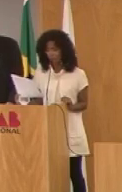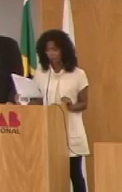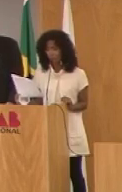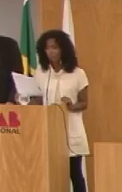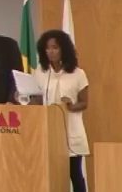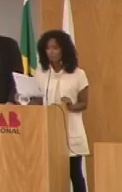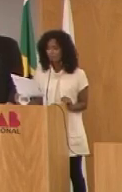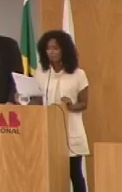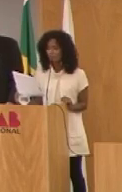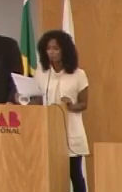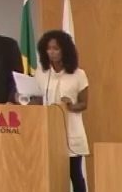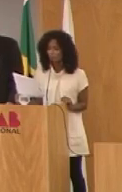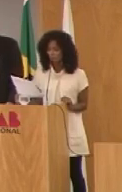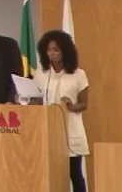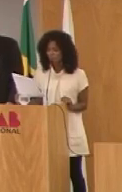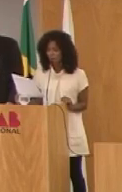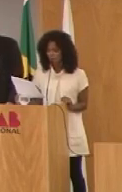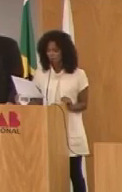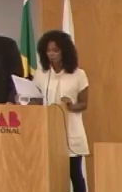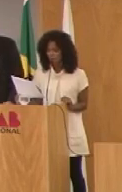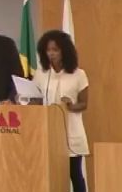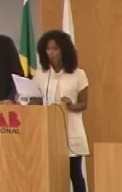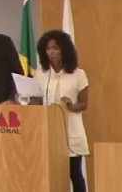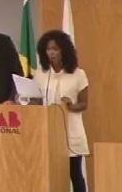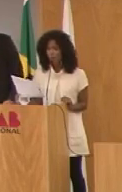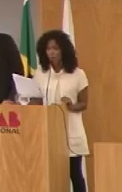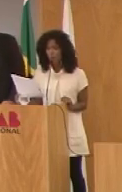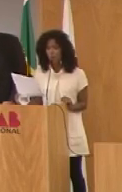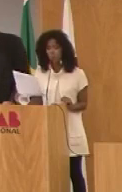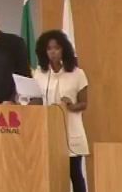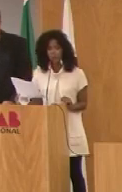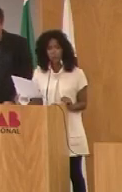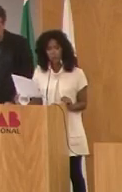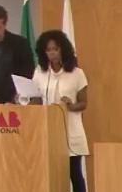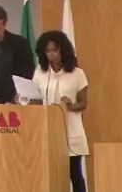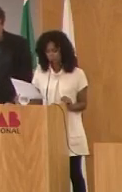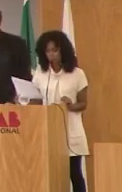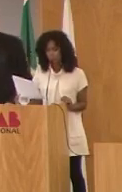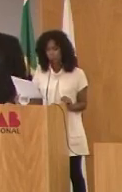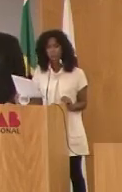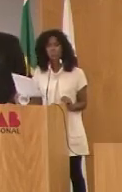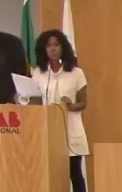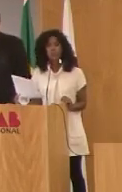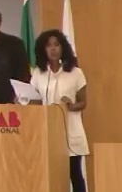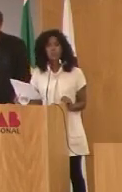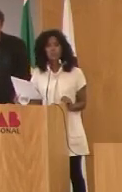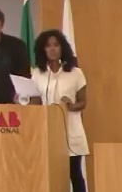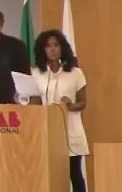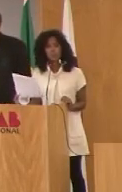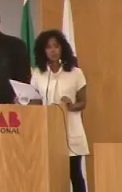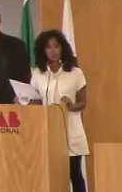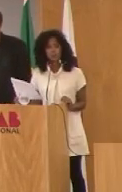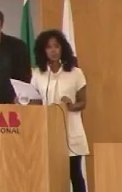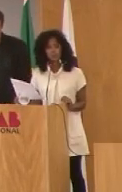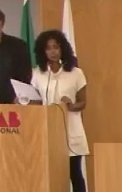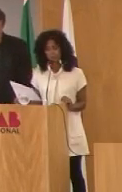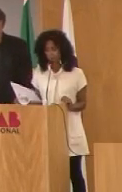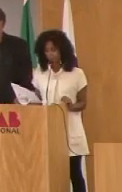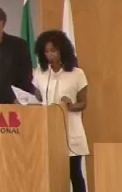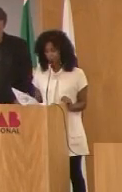Brasil. Dos 65 mil assassinados, a maioria absoluta era composta de jovens e